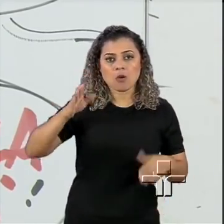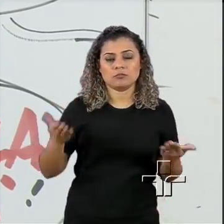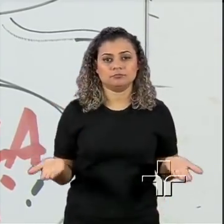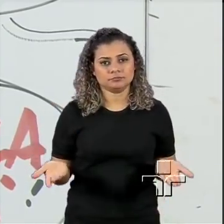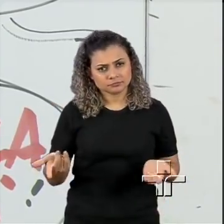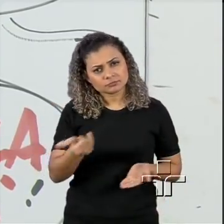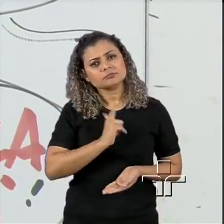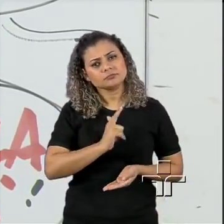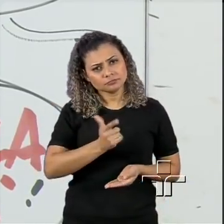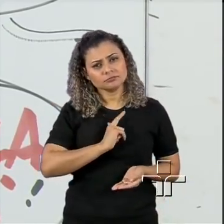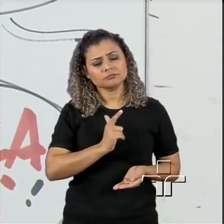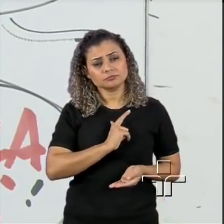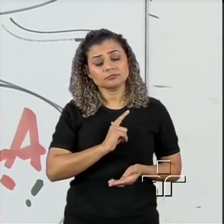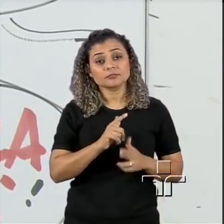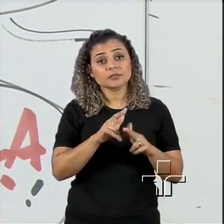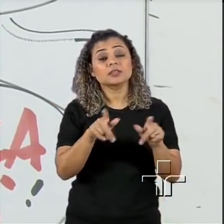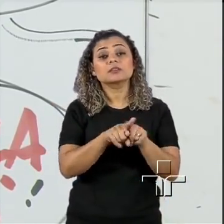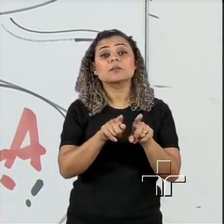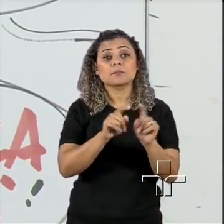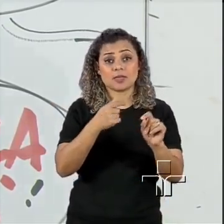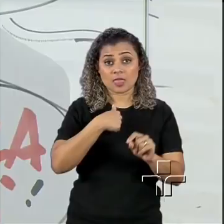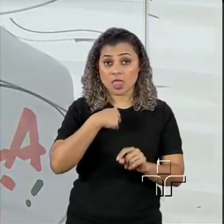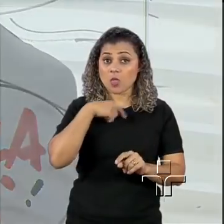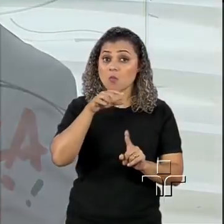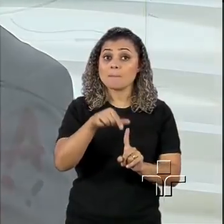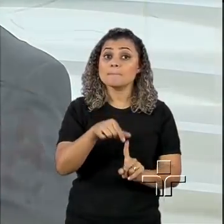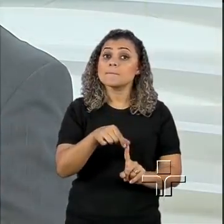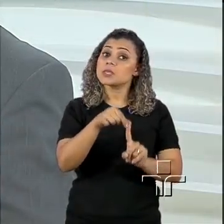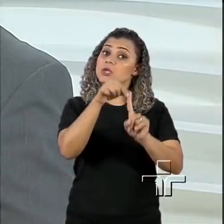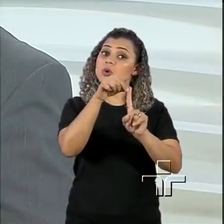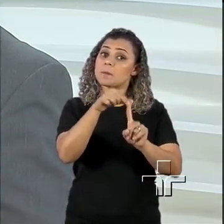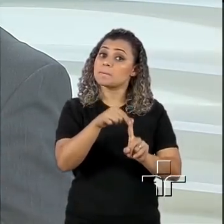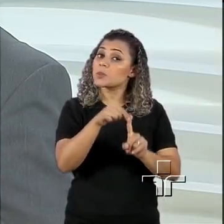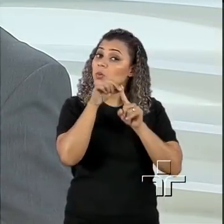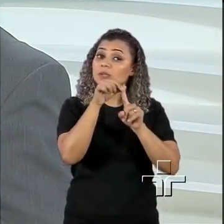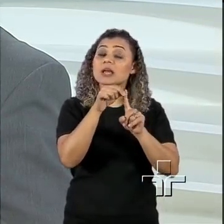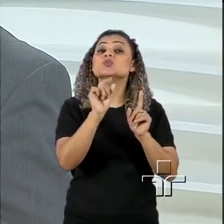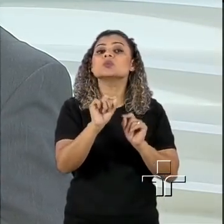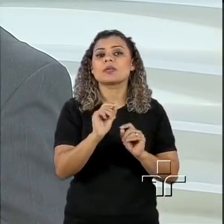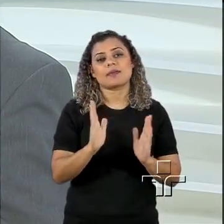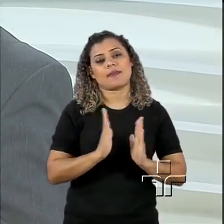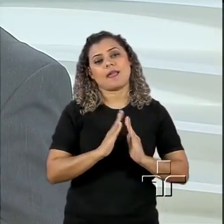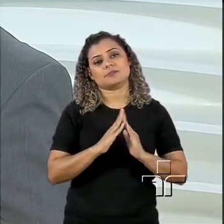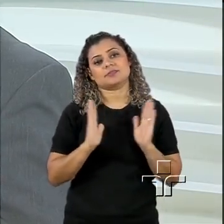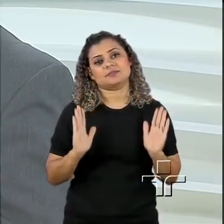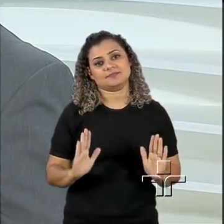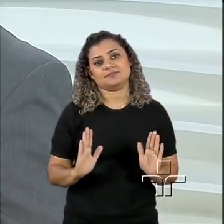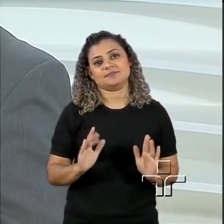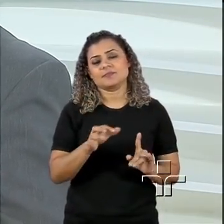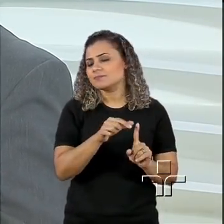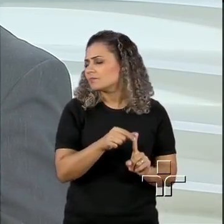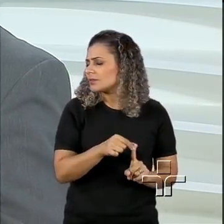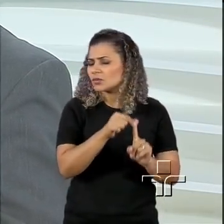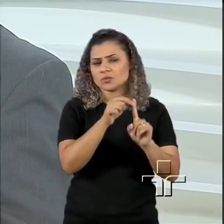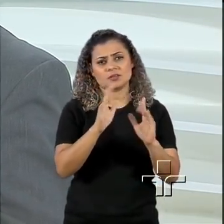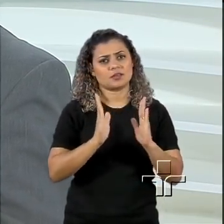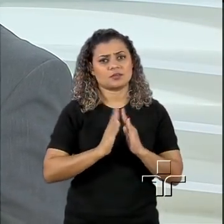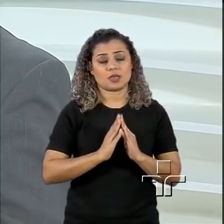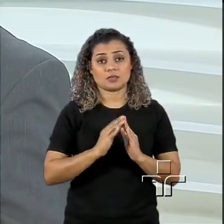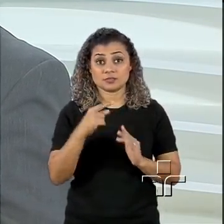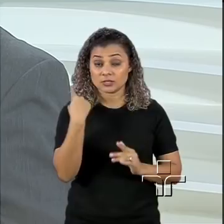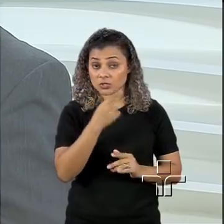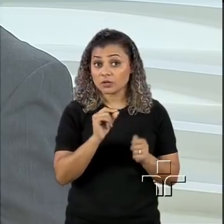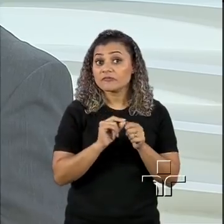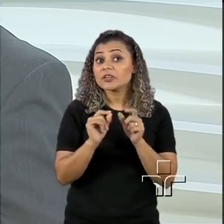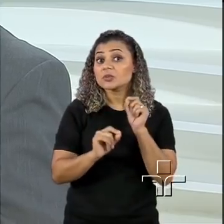inadequada, tanto é que uma das minhas prioridades foi exatamente a habitação. Nós tivemos, para você ter uma